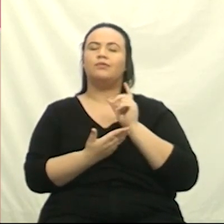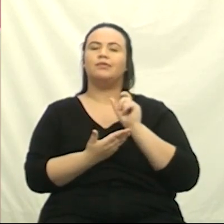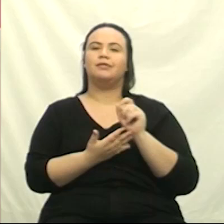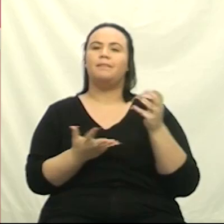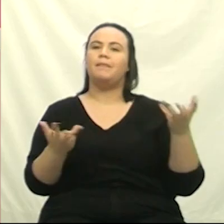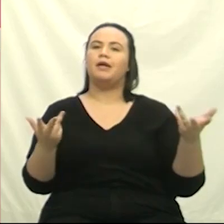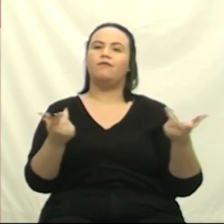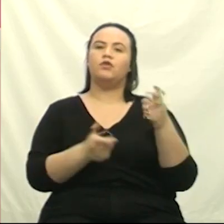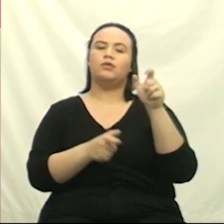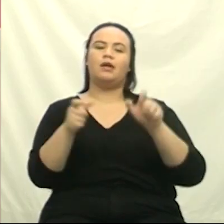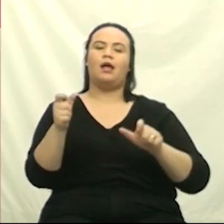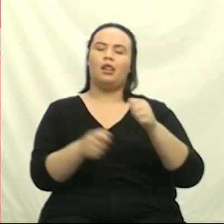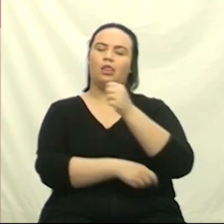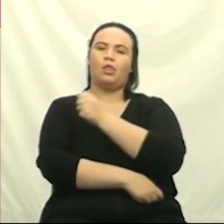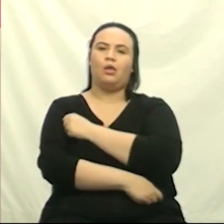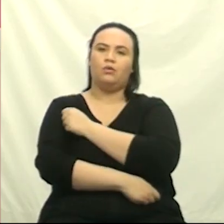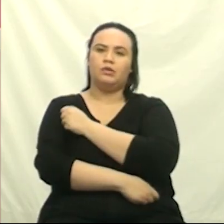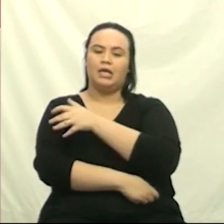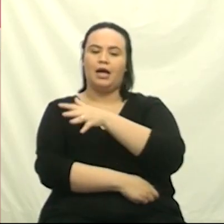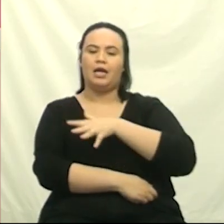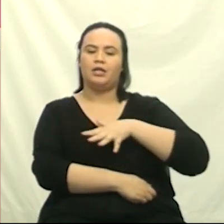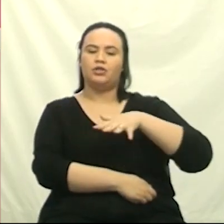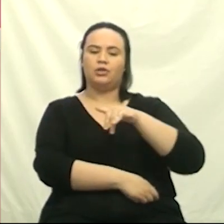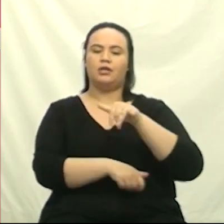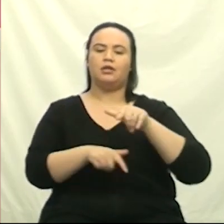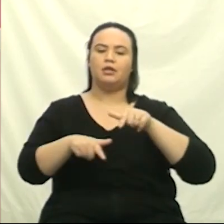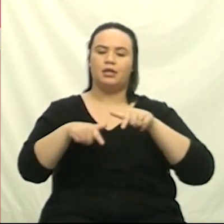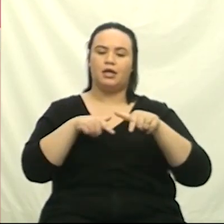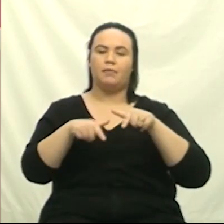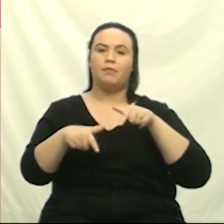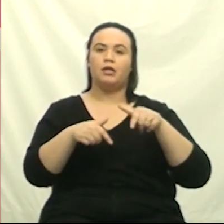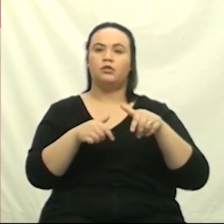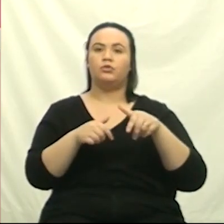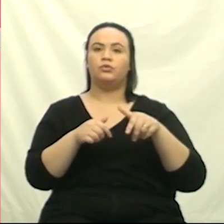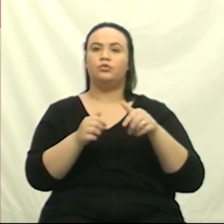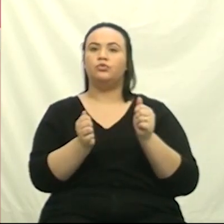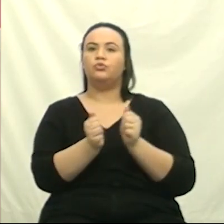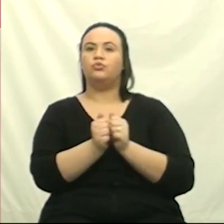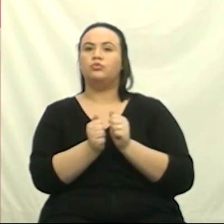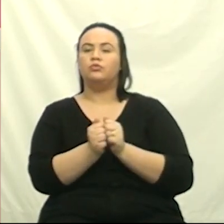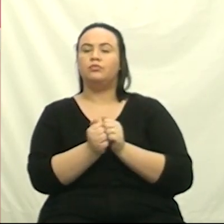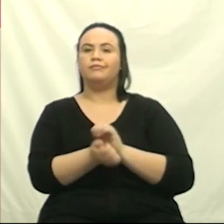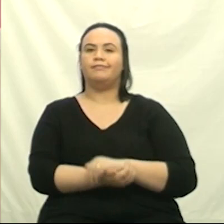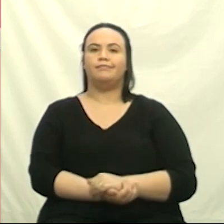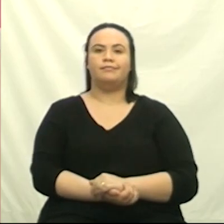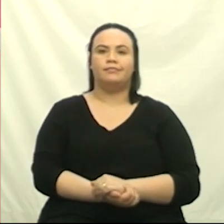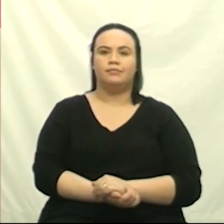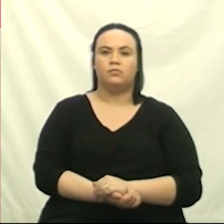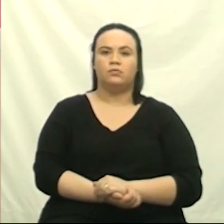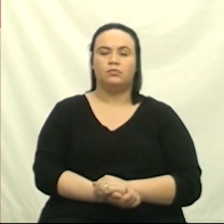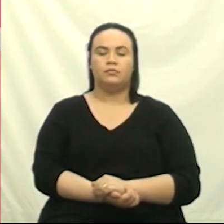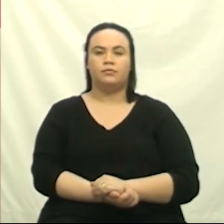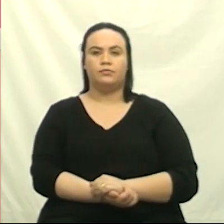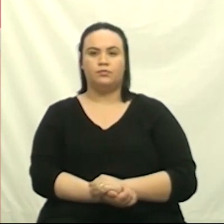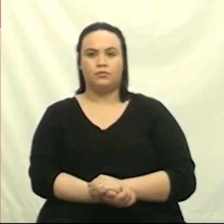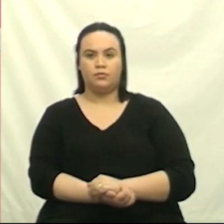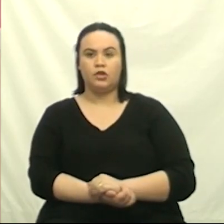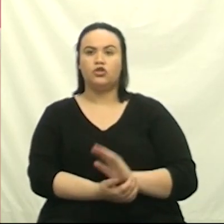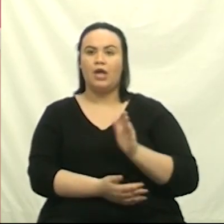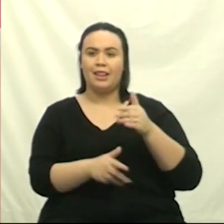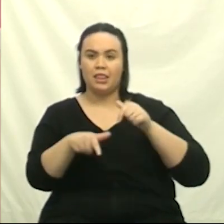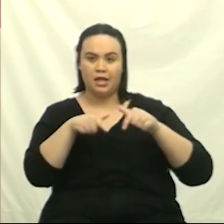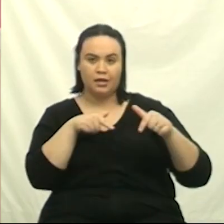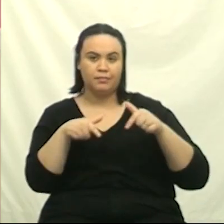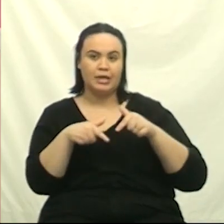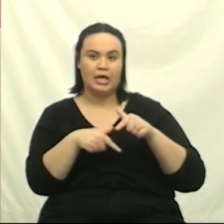excelentes alunos que estão no mercado de trabalho como o professor Nicola falou muitos estão no mercado de trabalho já atuando